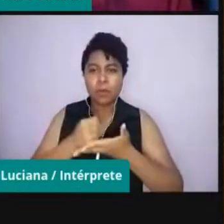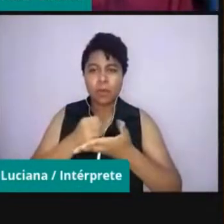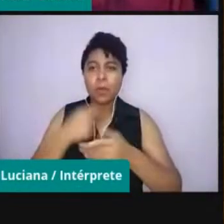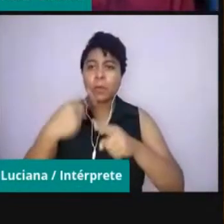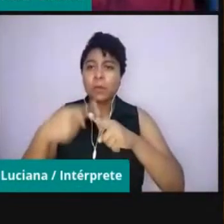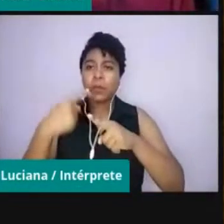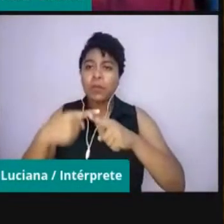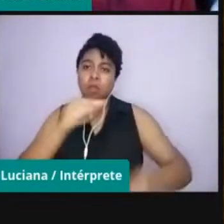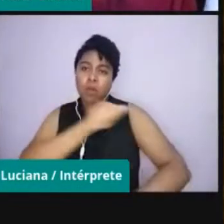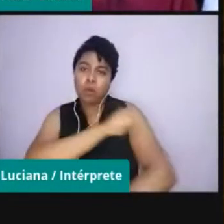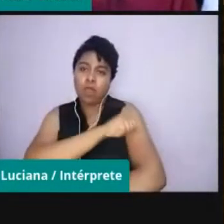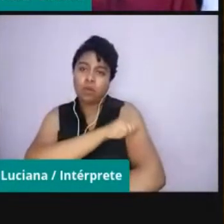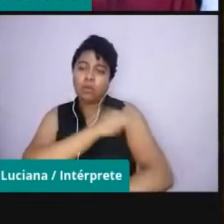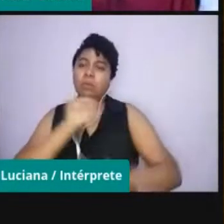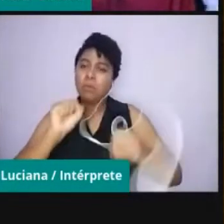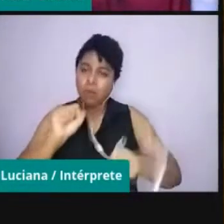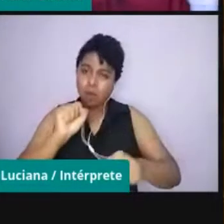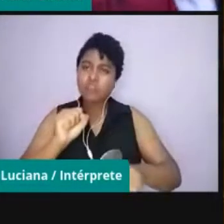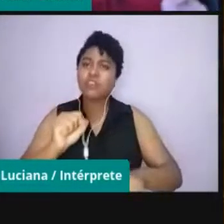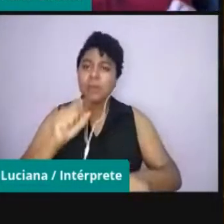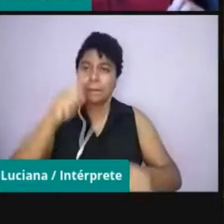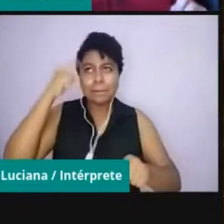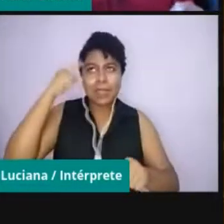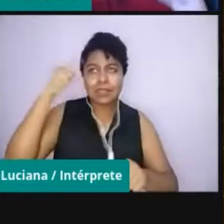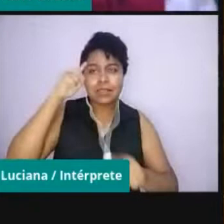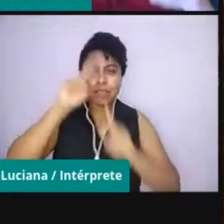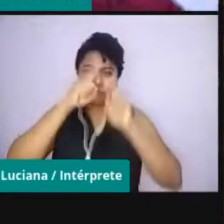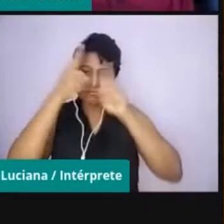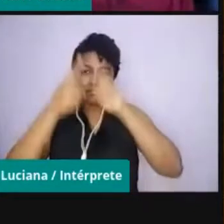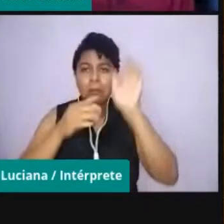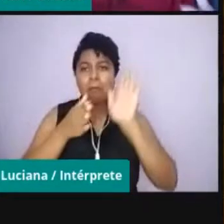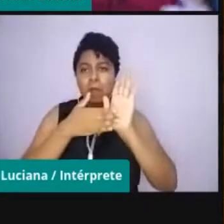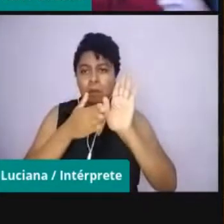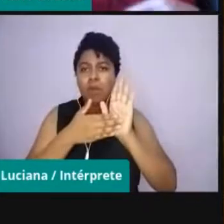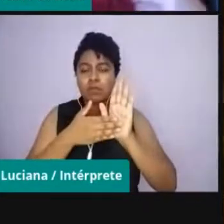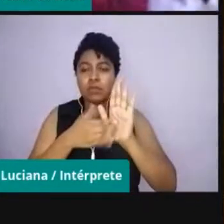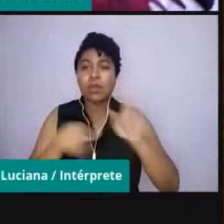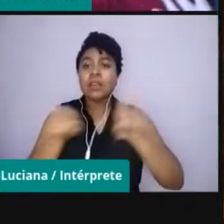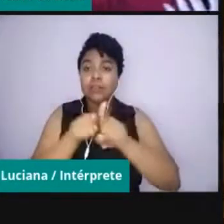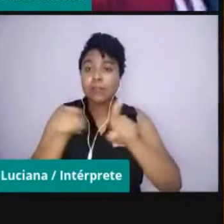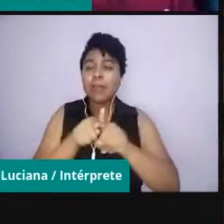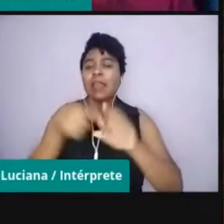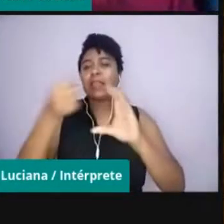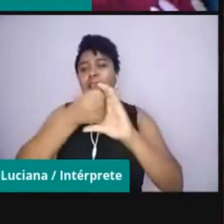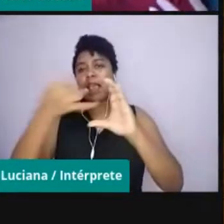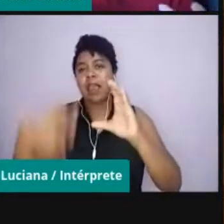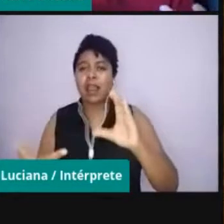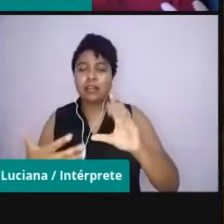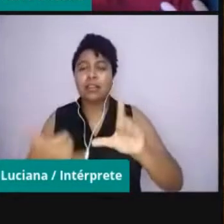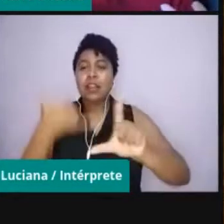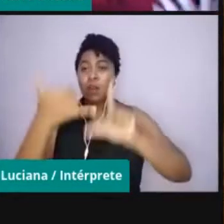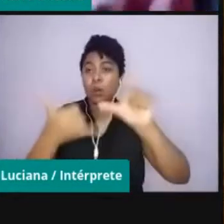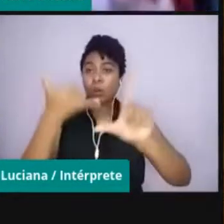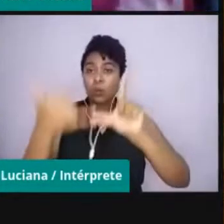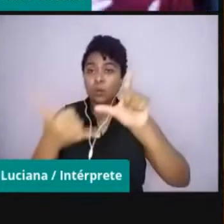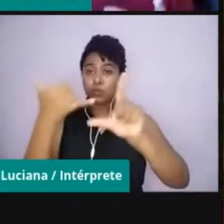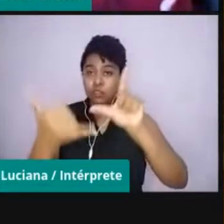processo colaborativo. Tem o caráter lúdico, porque é um gênero popular que vai chamar a atenção